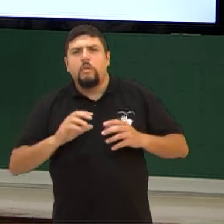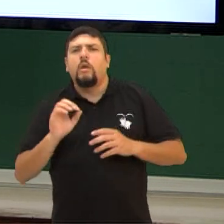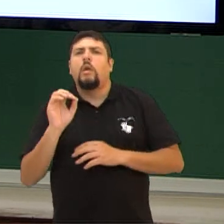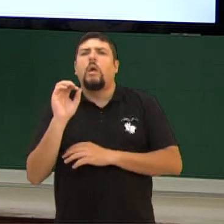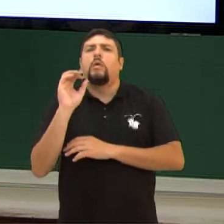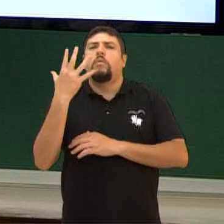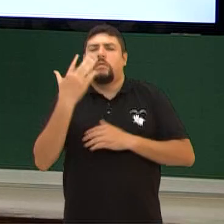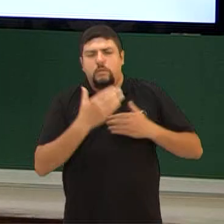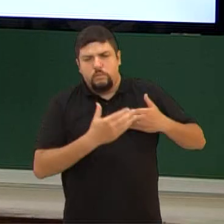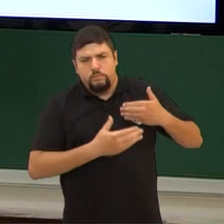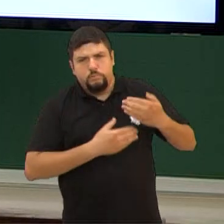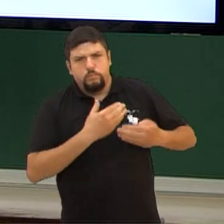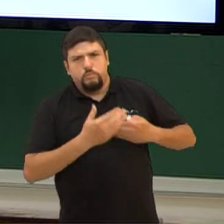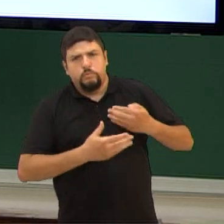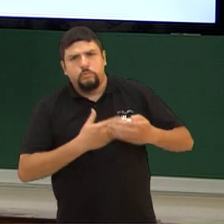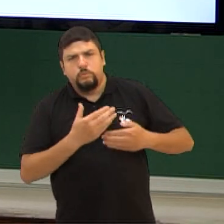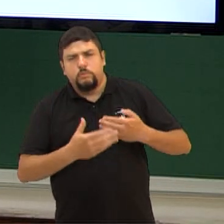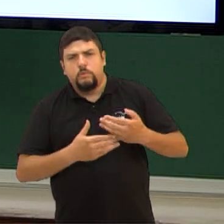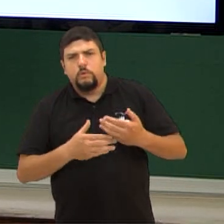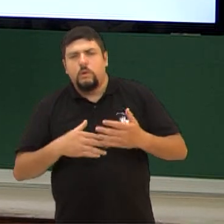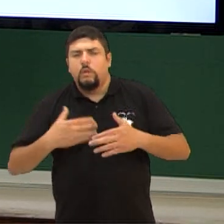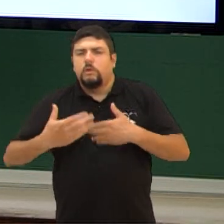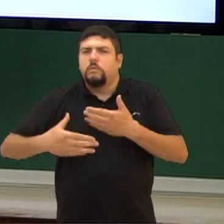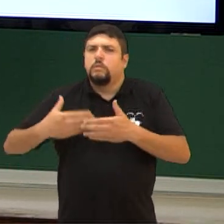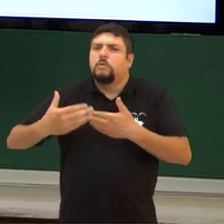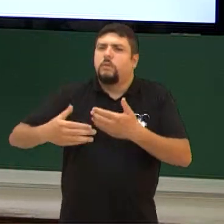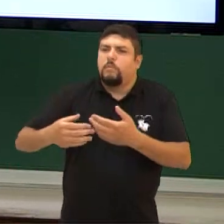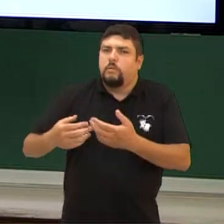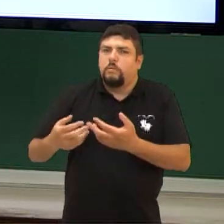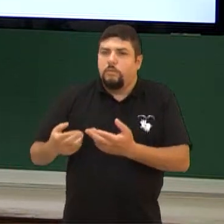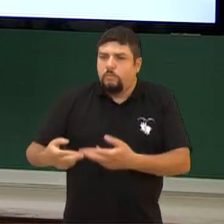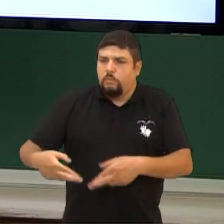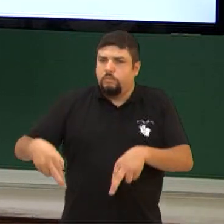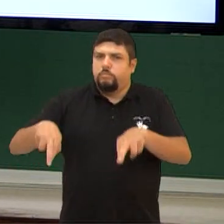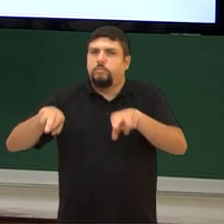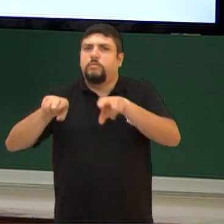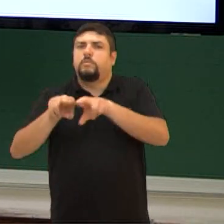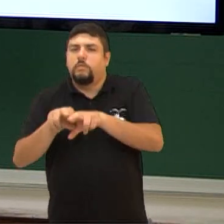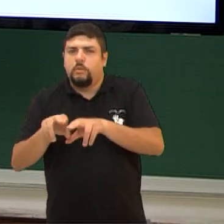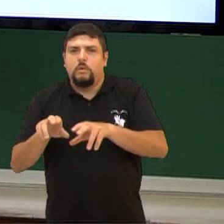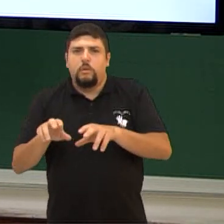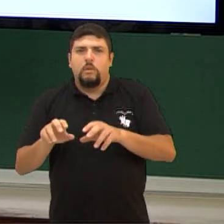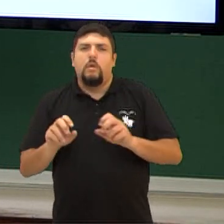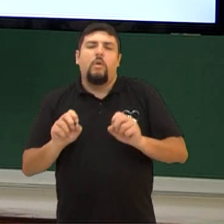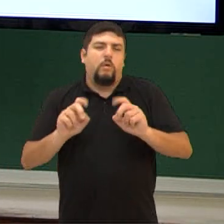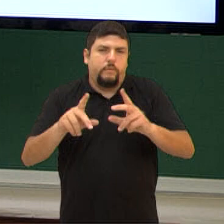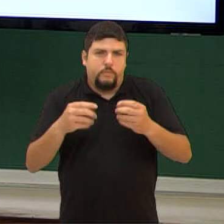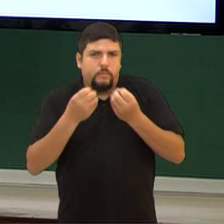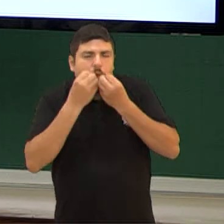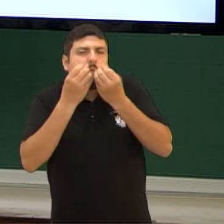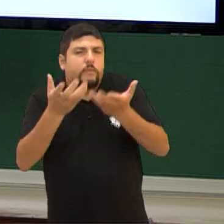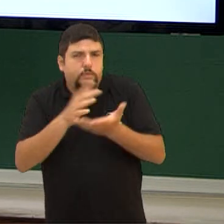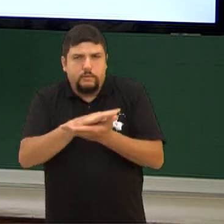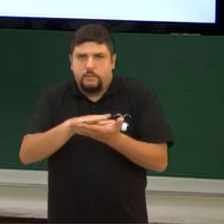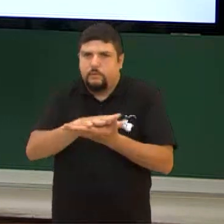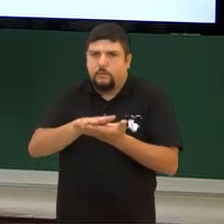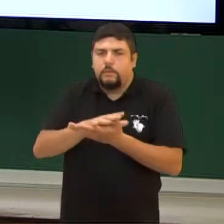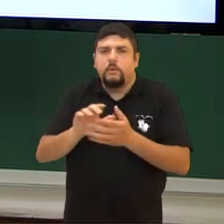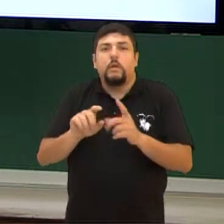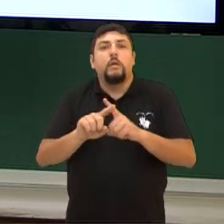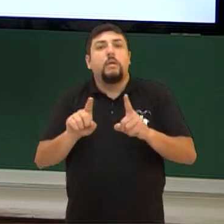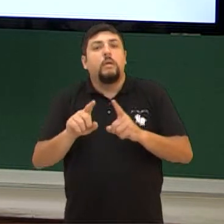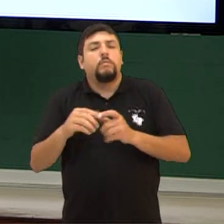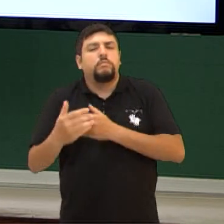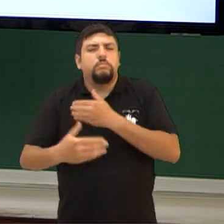eles acabam então reconstruindo o relacionamento deles. Não vou falar o que, que acontece, óbvio, para não dar spoilers aqui. E eles finalmente